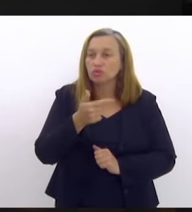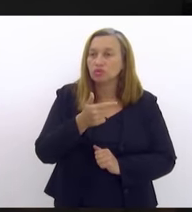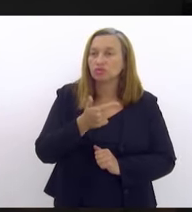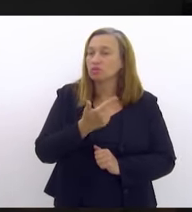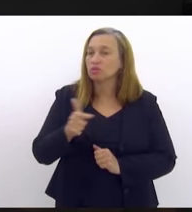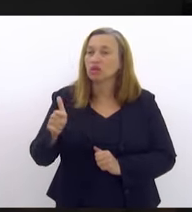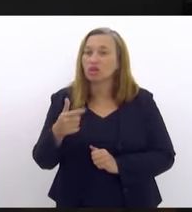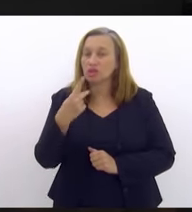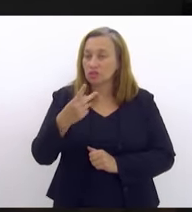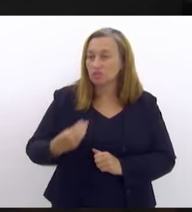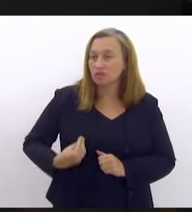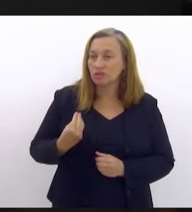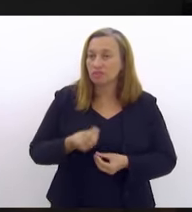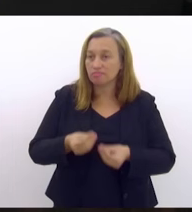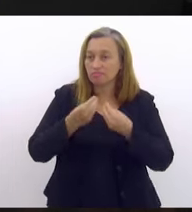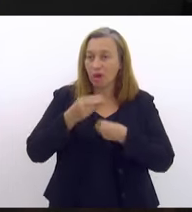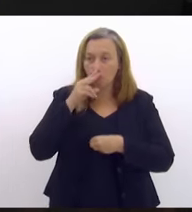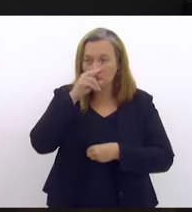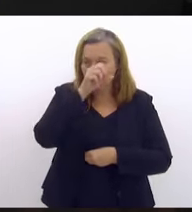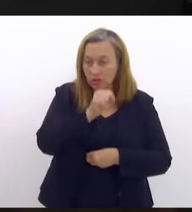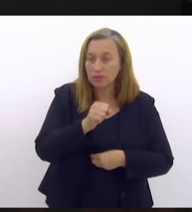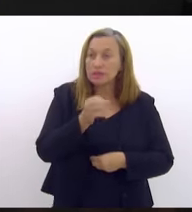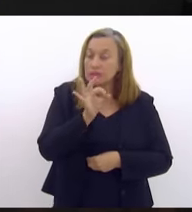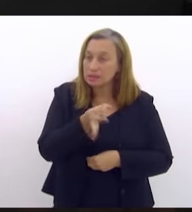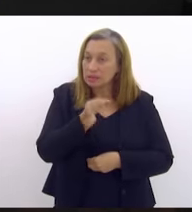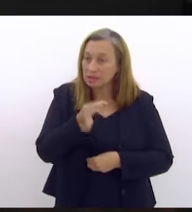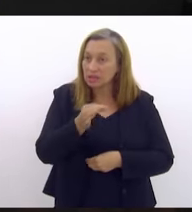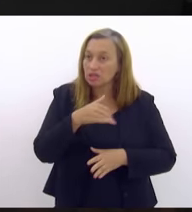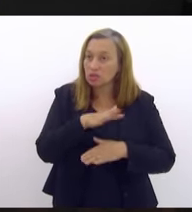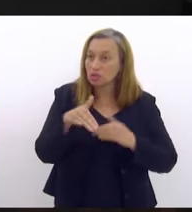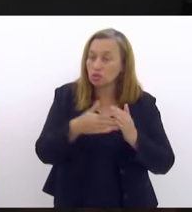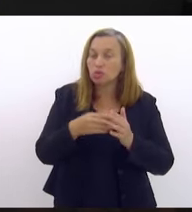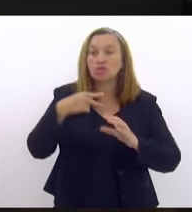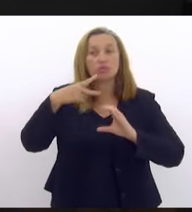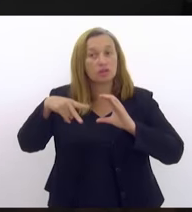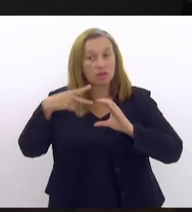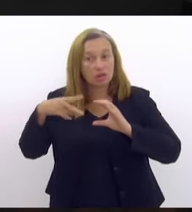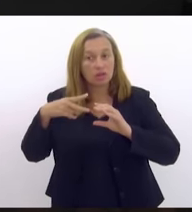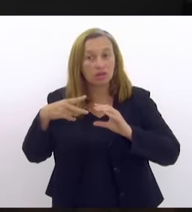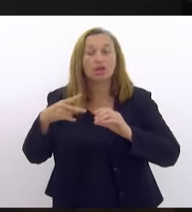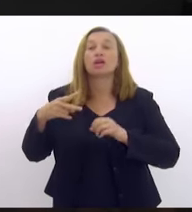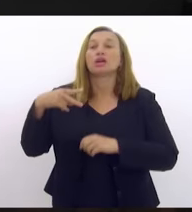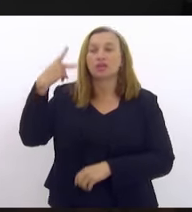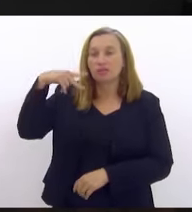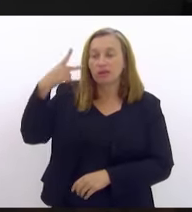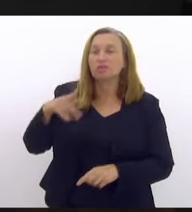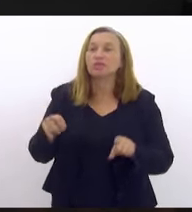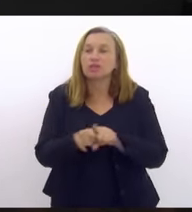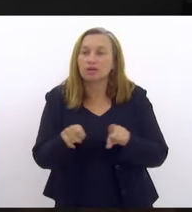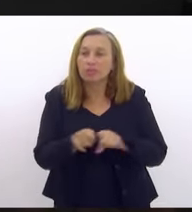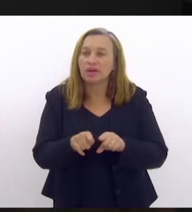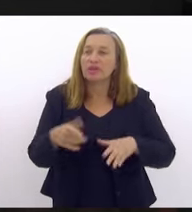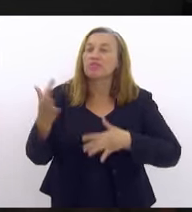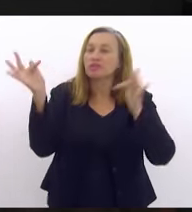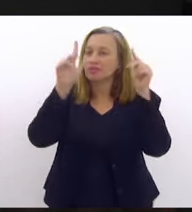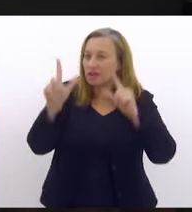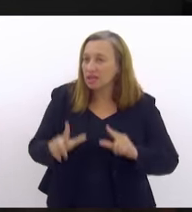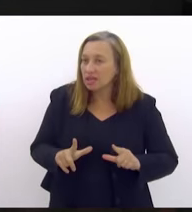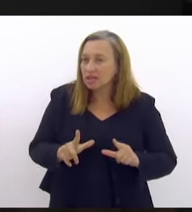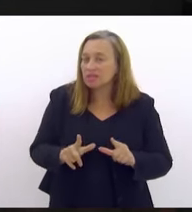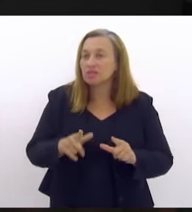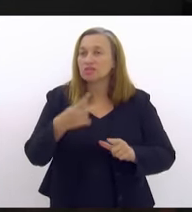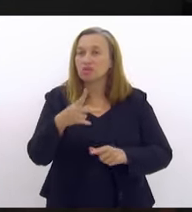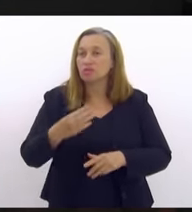aqui nos dá muita força. E eu tenho certeza que todos os vereadores presentes aqui também ficam muito felizes com